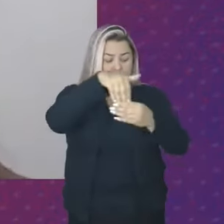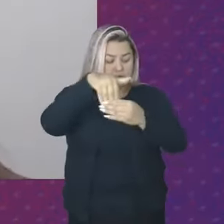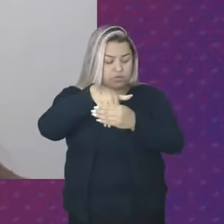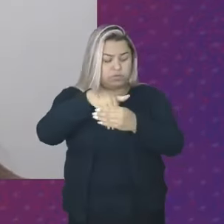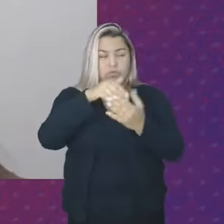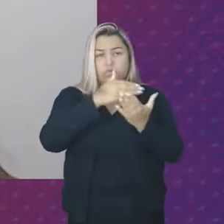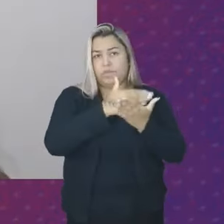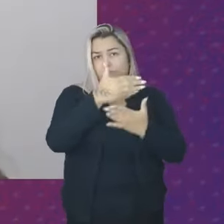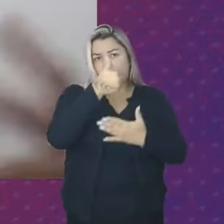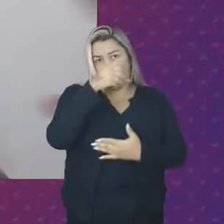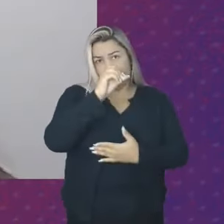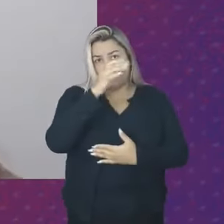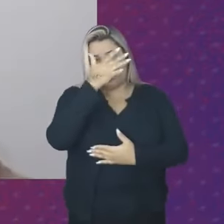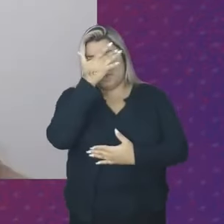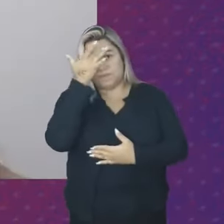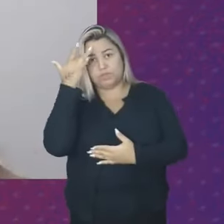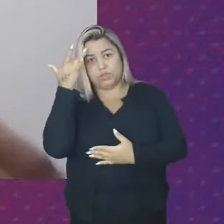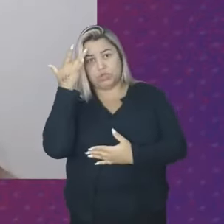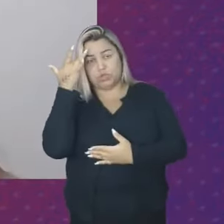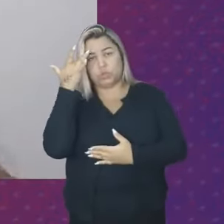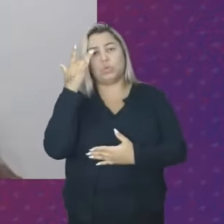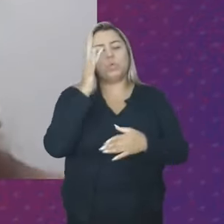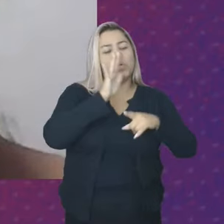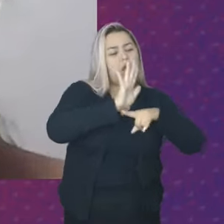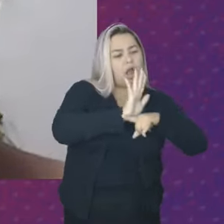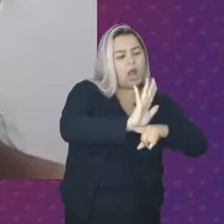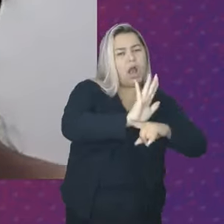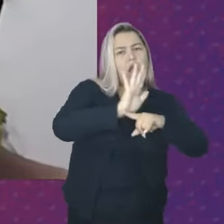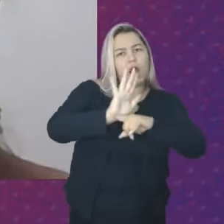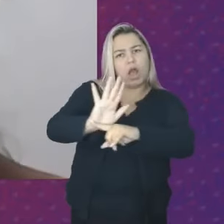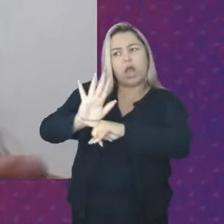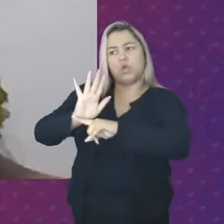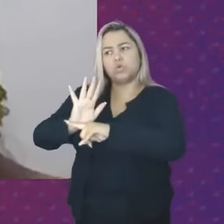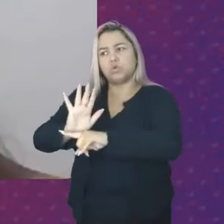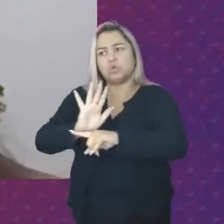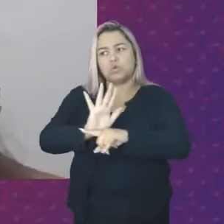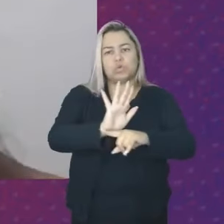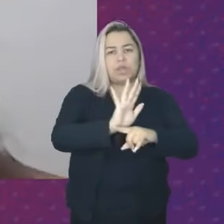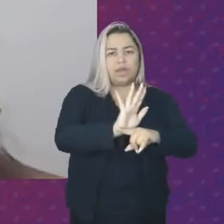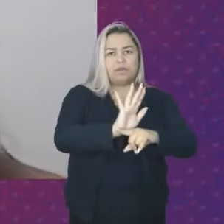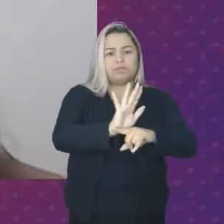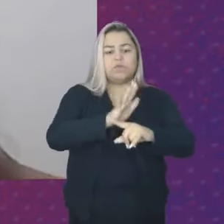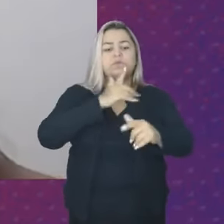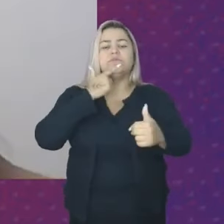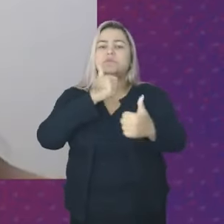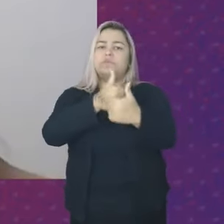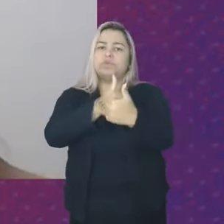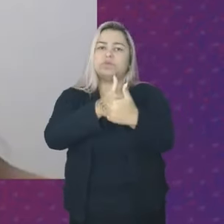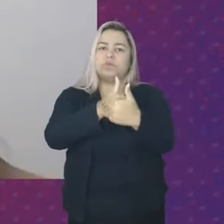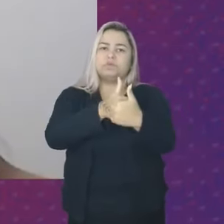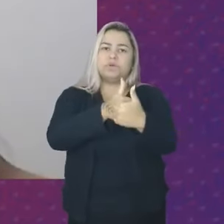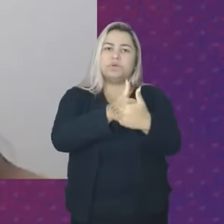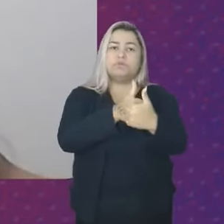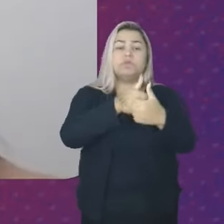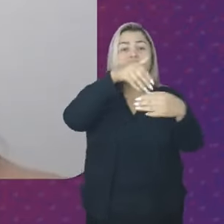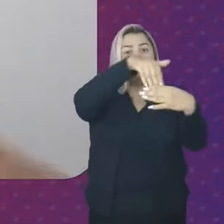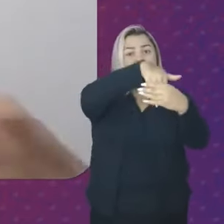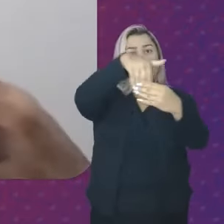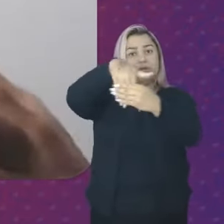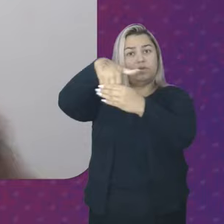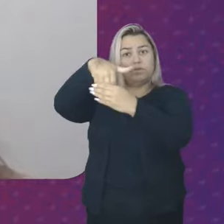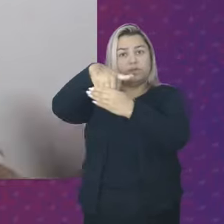começa com 10 pessoas ali querendo ajudar, e aí quando vai se aproximando da